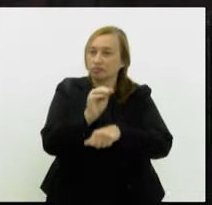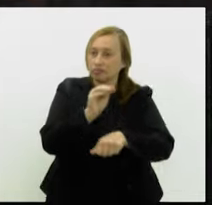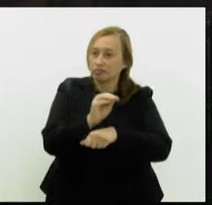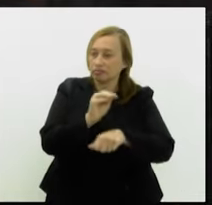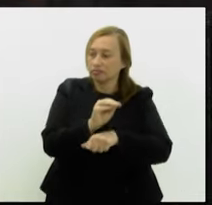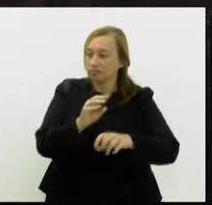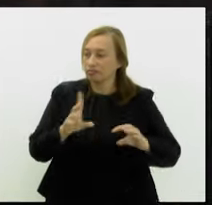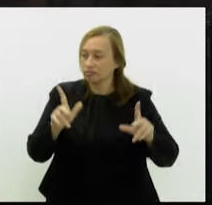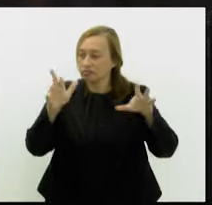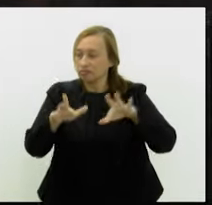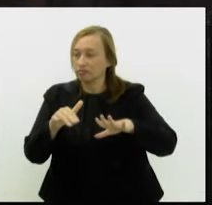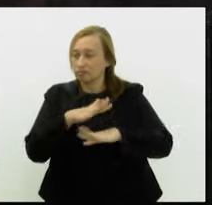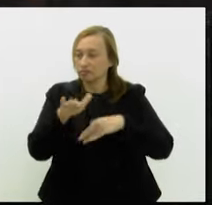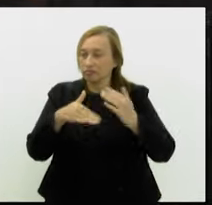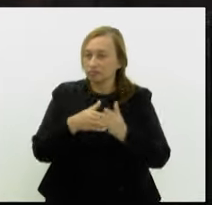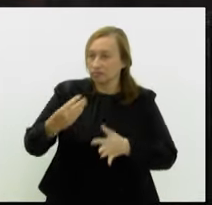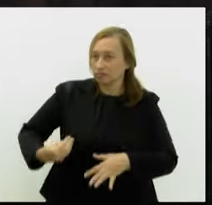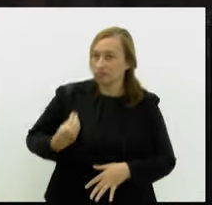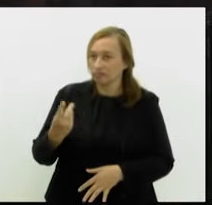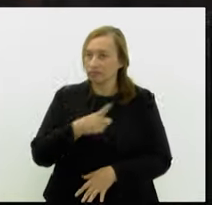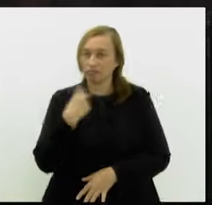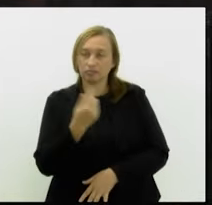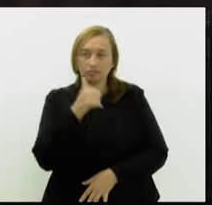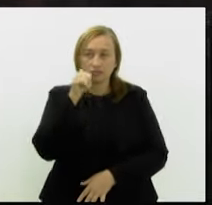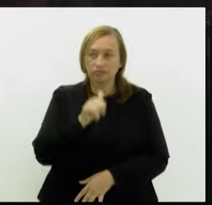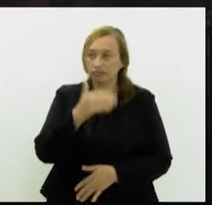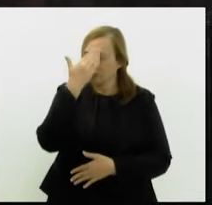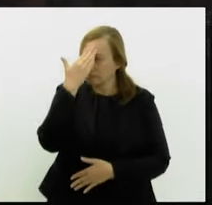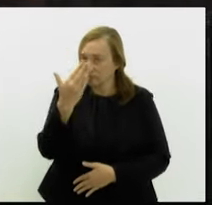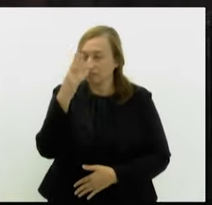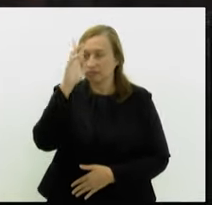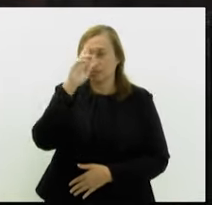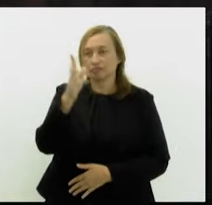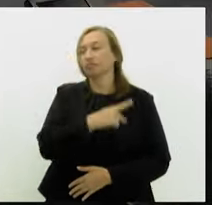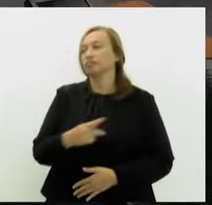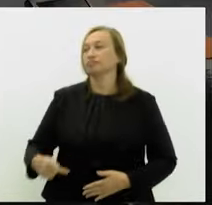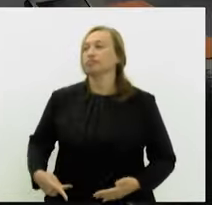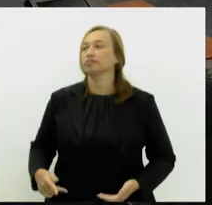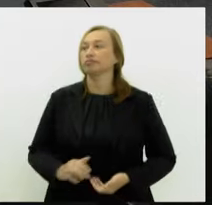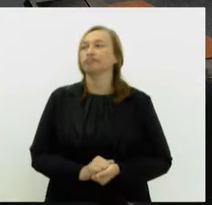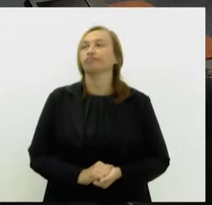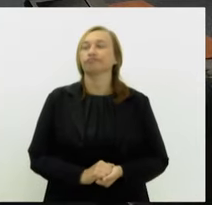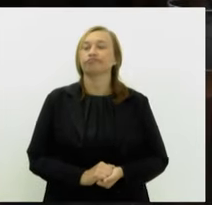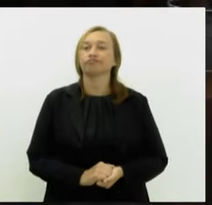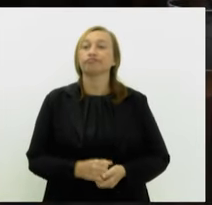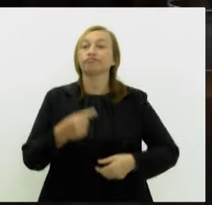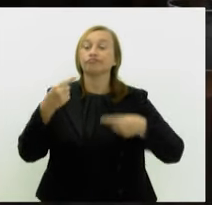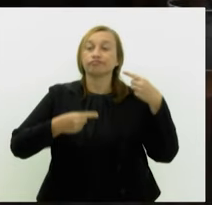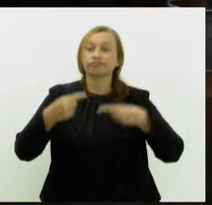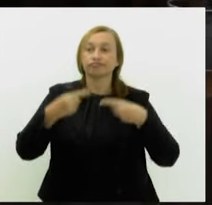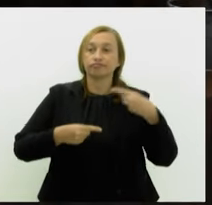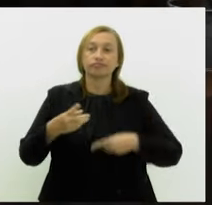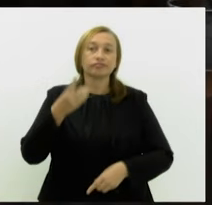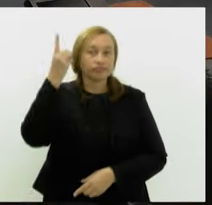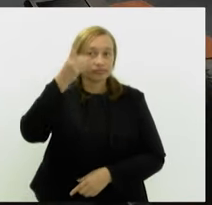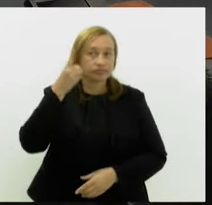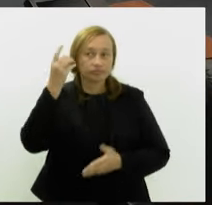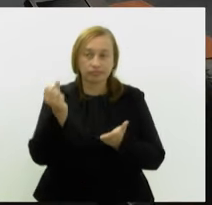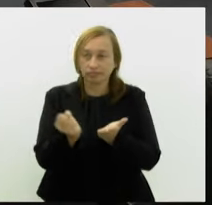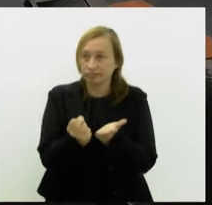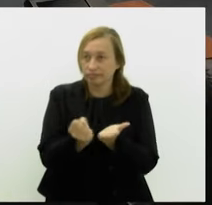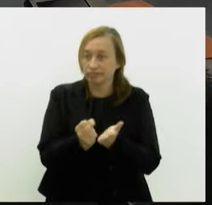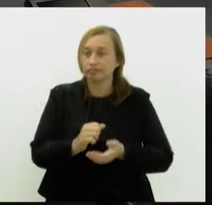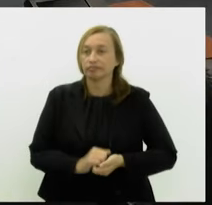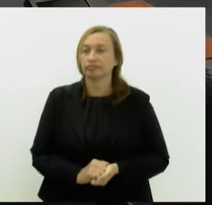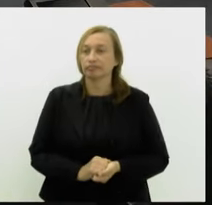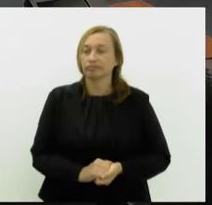toda a diferença na vida das nossas mulheres. Muito obrigada, senhora presidenta. Para discutir, deputado Samuel Malafaia.